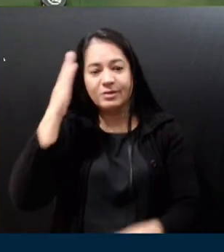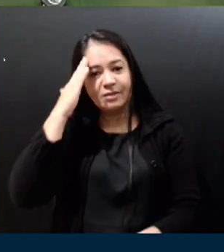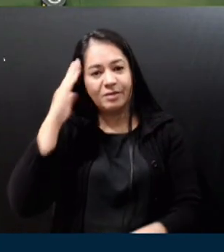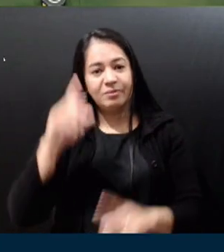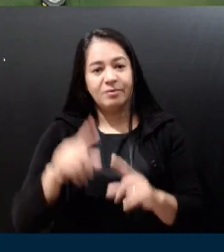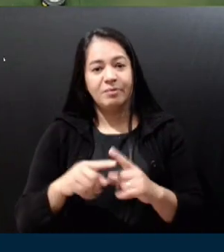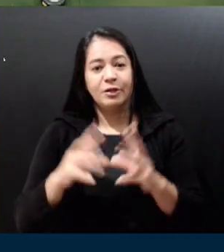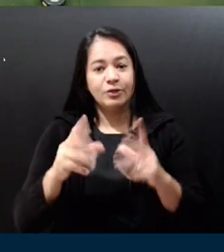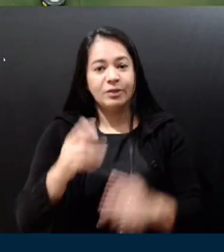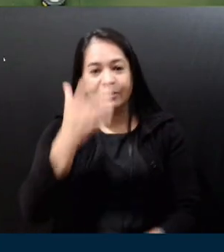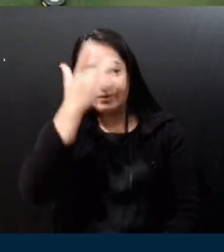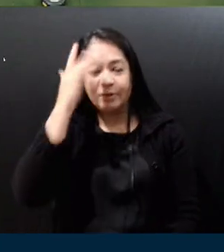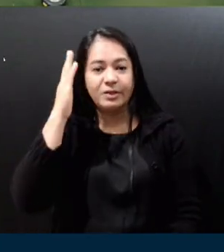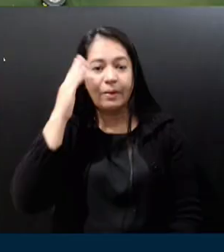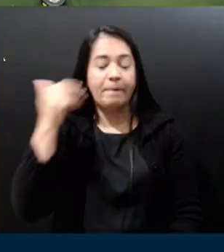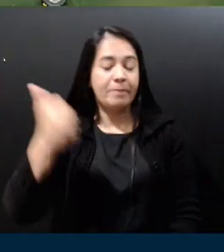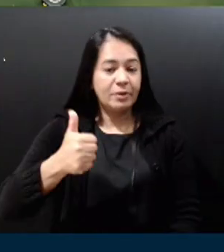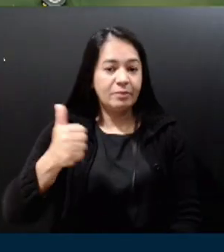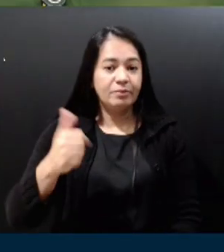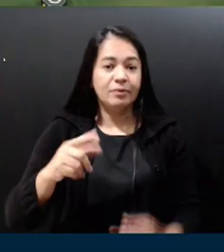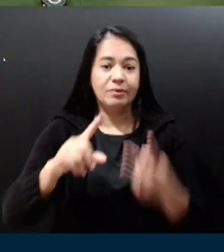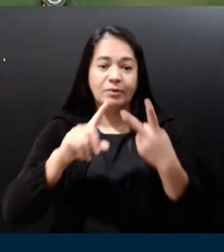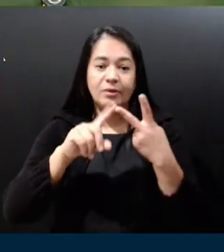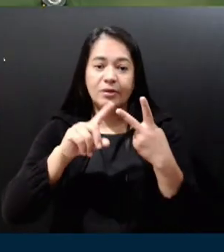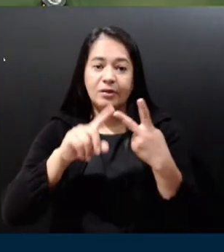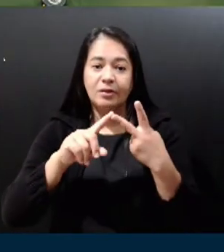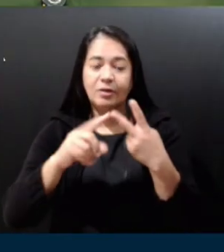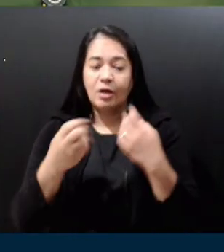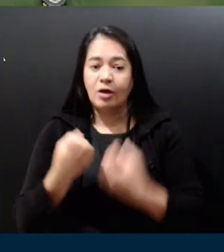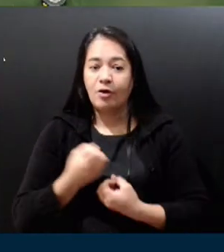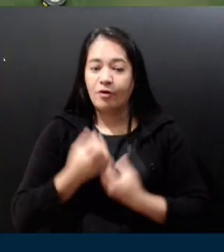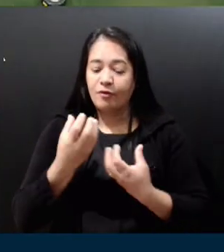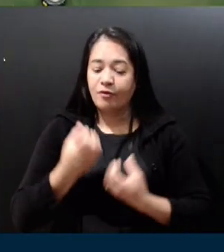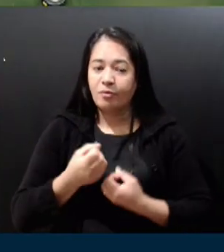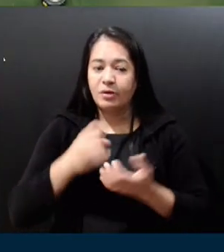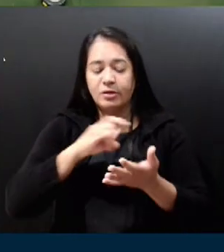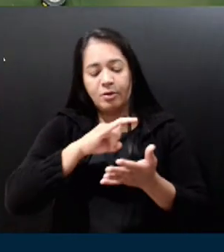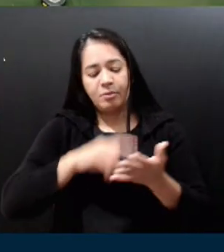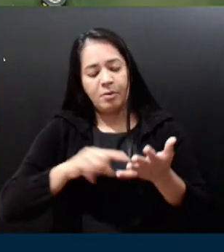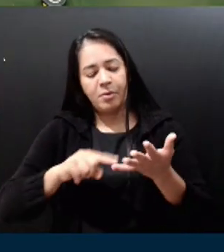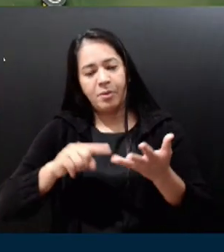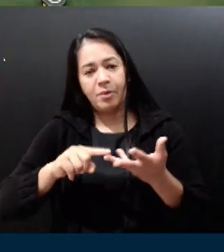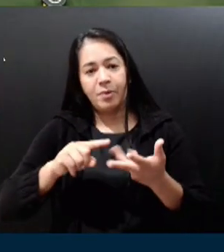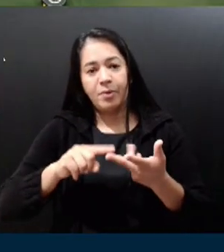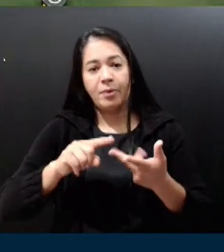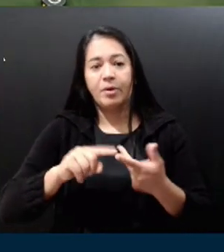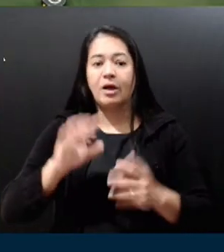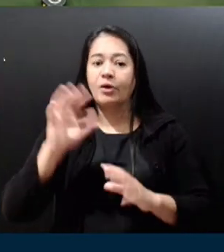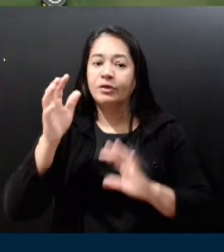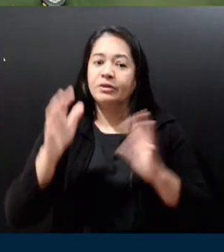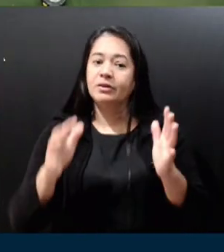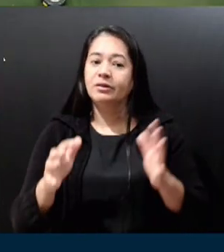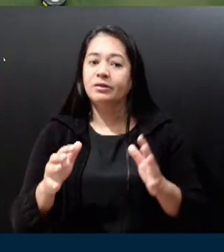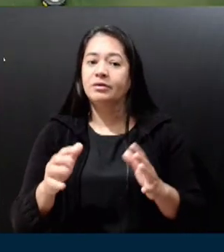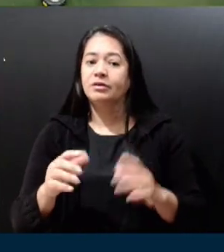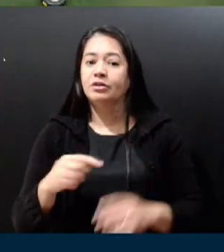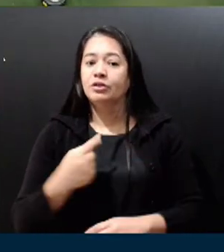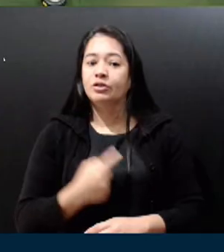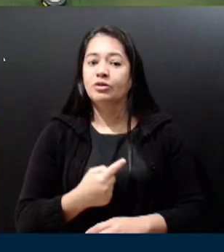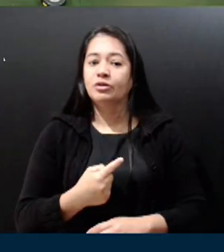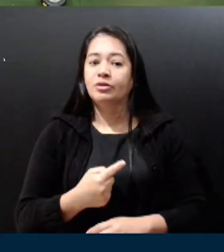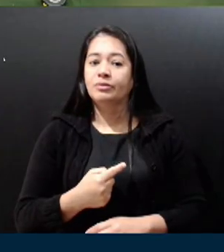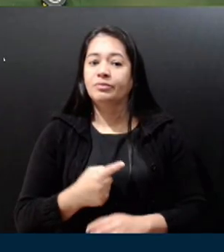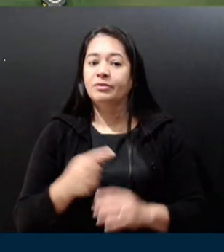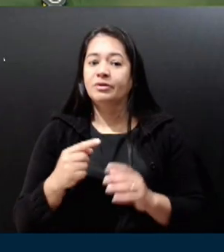isso. Uma segunda, tem informação, tem o laudo, tem, olha, precisa fazer tal coisa. E aí a gente tem uma questão, a questão